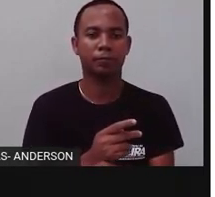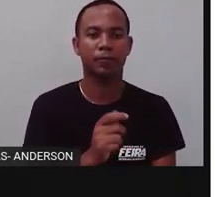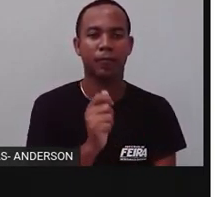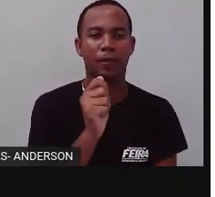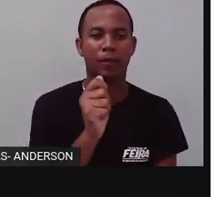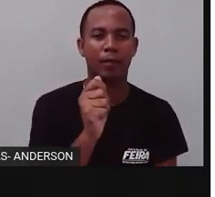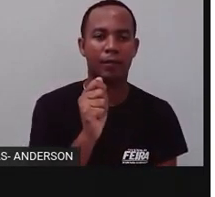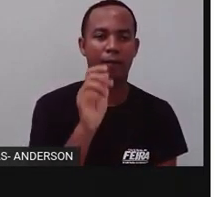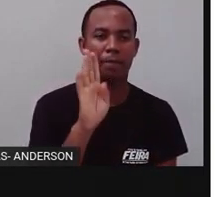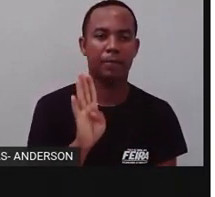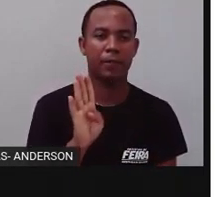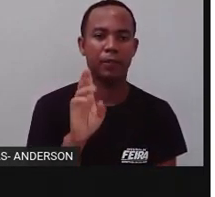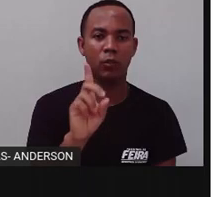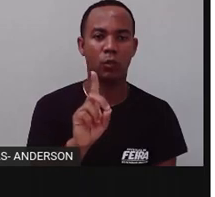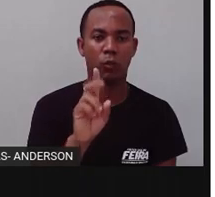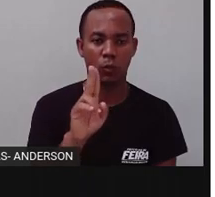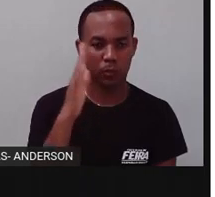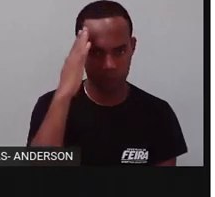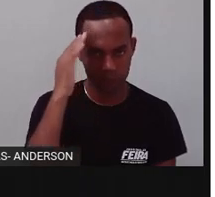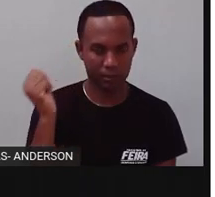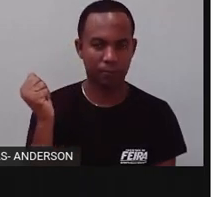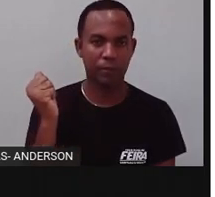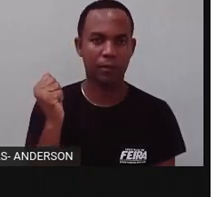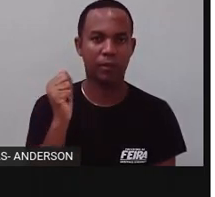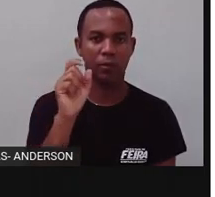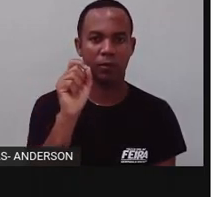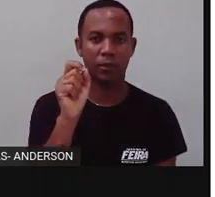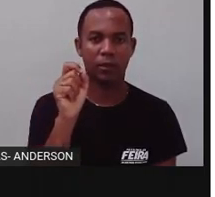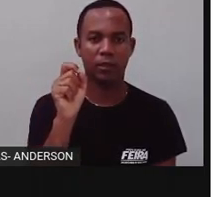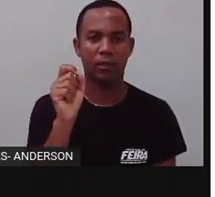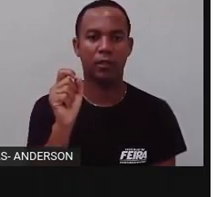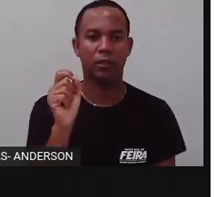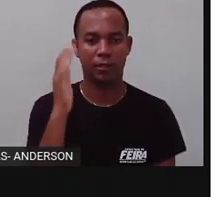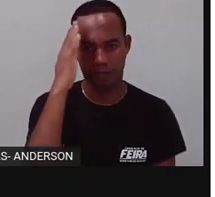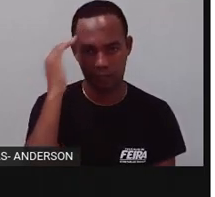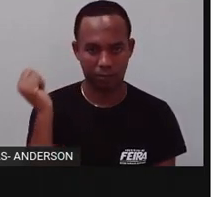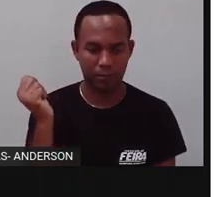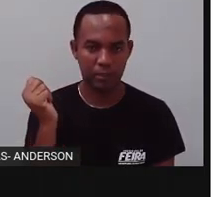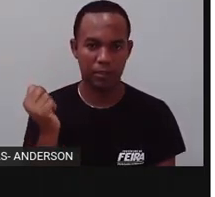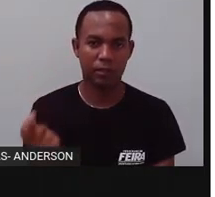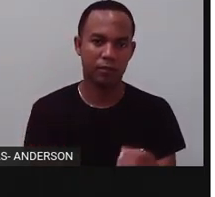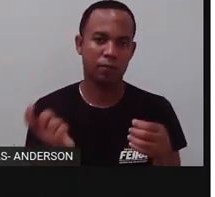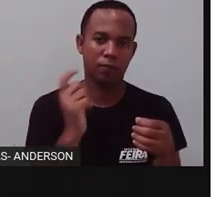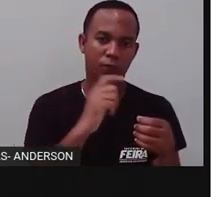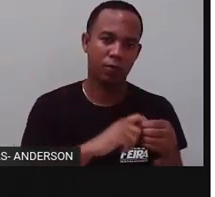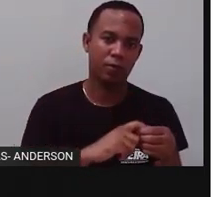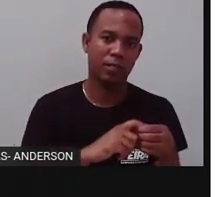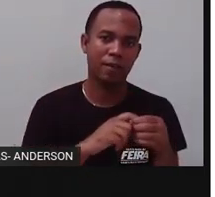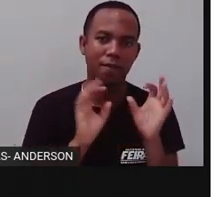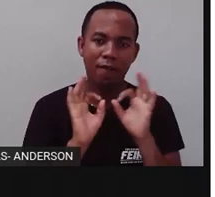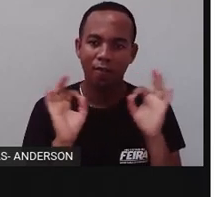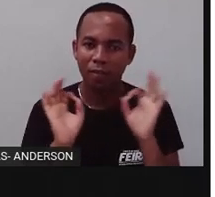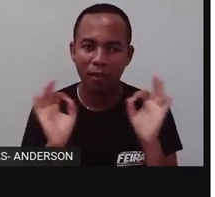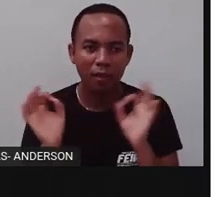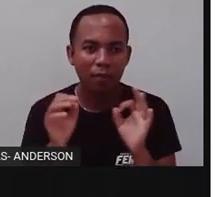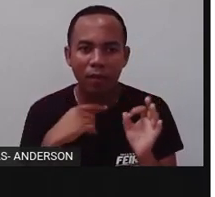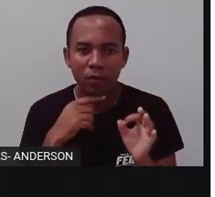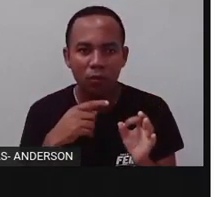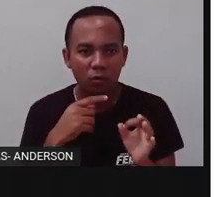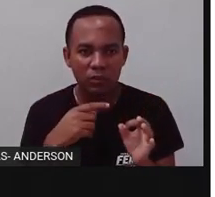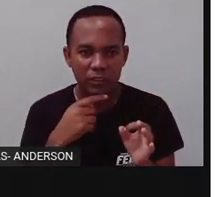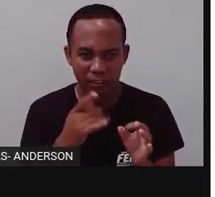Abdu sabia que eles voltariam provavelmente de mãos abanando, né? Afinal, não é